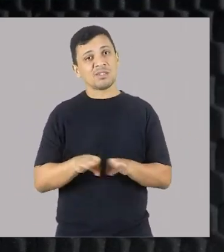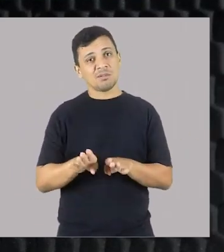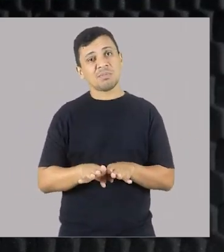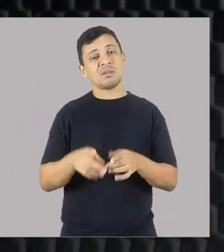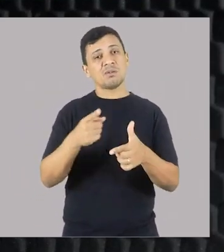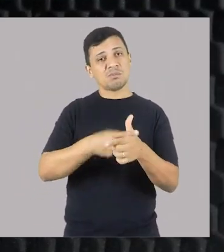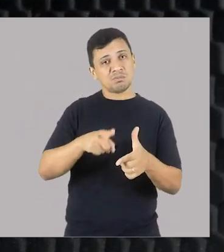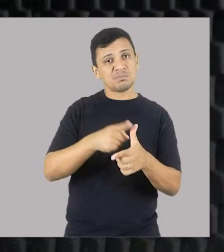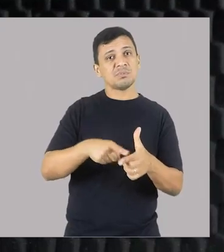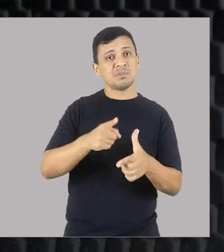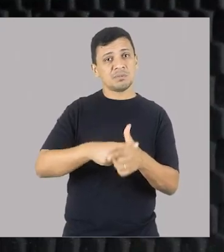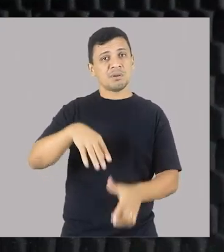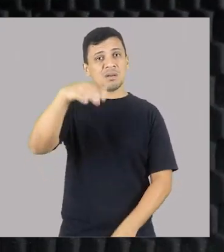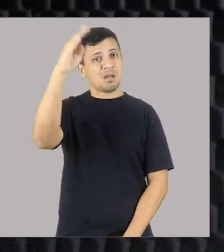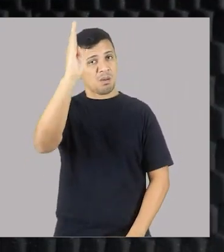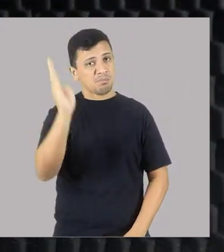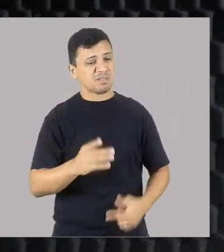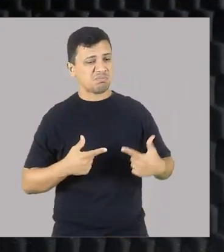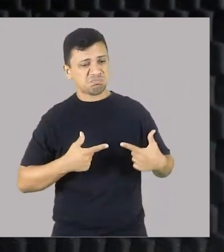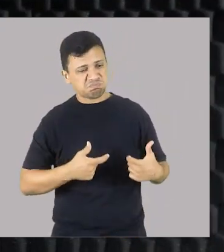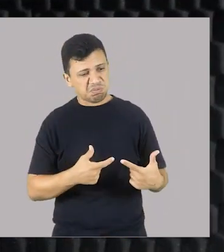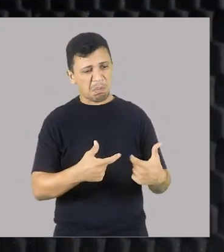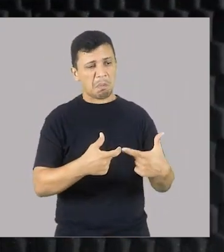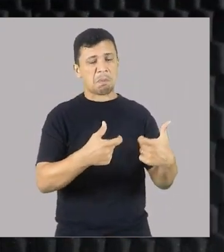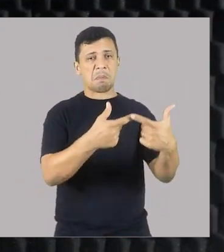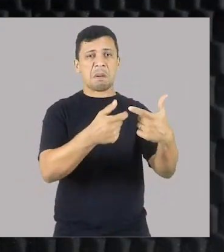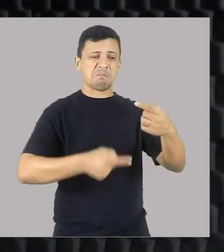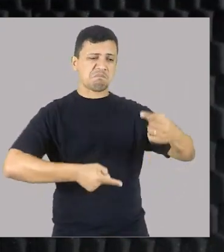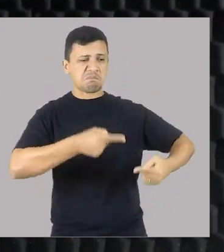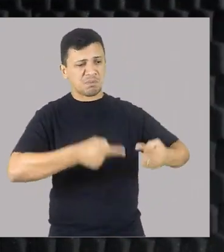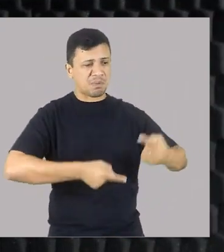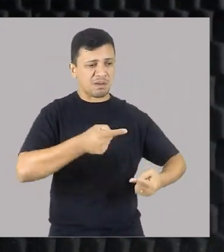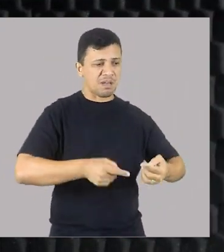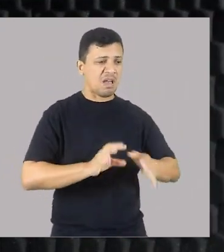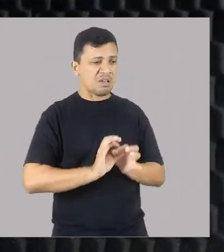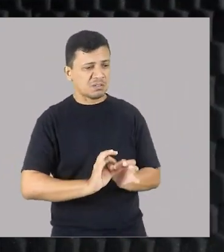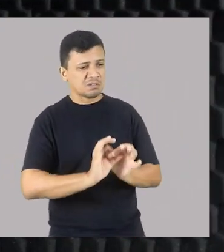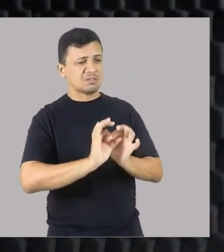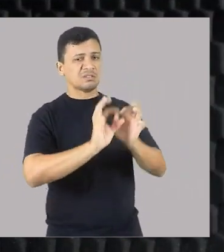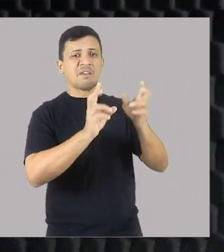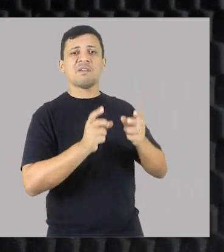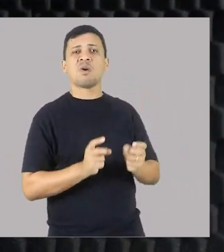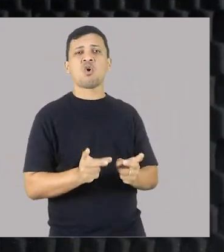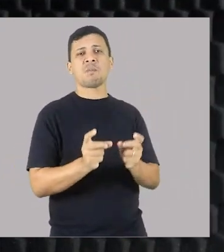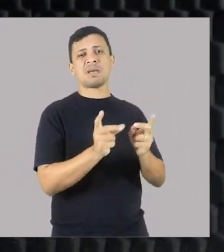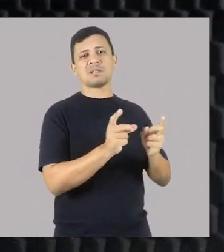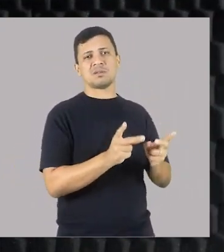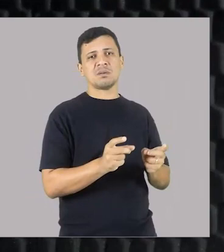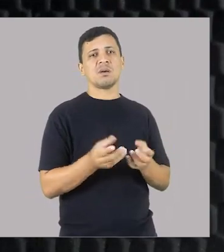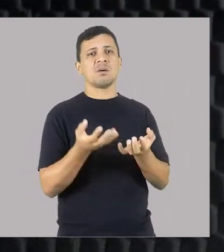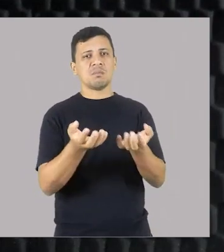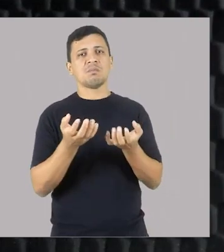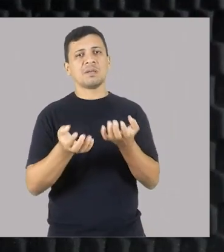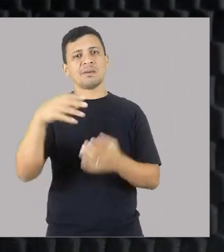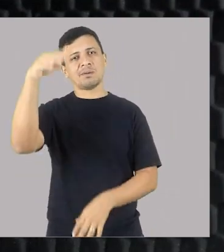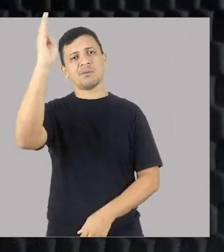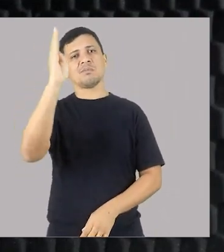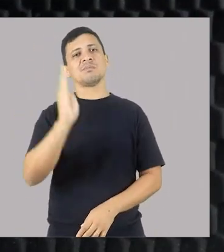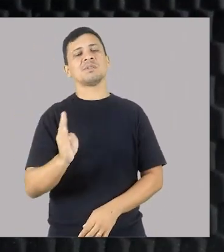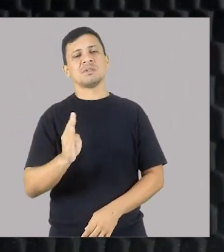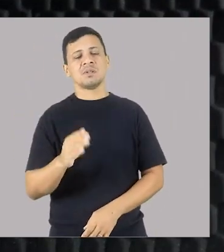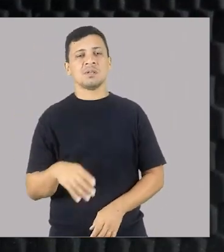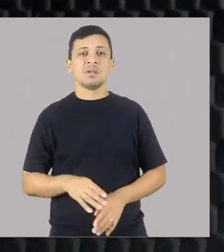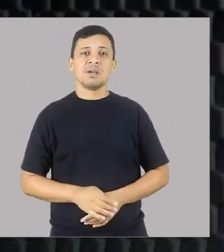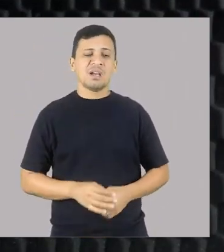envolvimento do Brasil na guerra, a disputa ali da Bacia do Prata, do livre comércio que o Brasil defendia, e a Guerra do Paraguai, que é